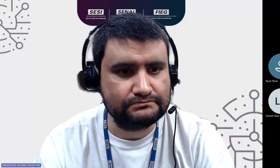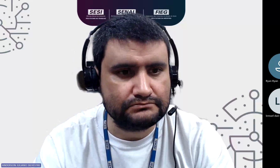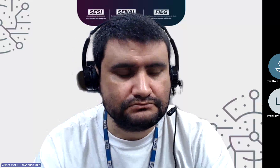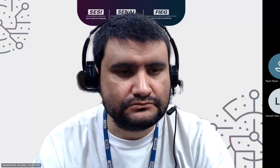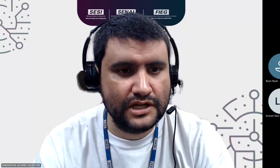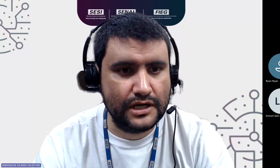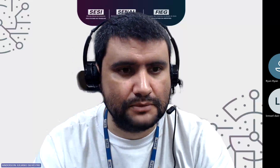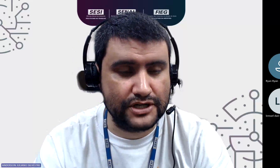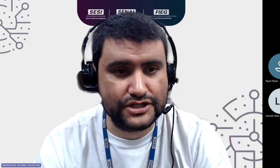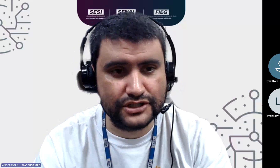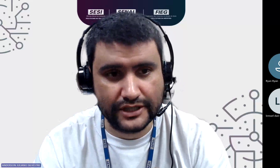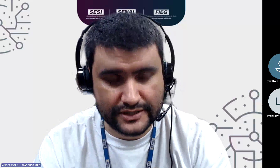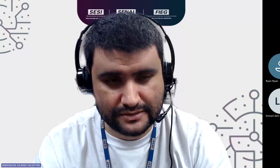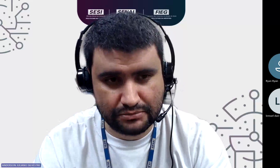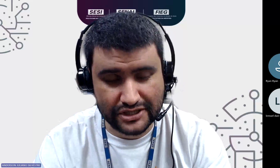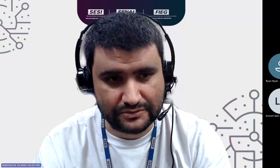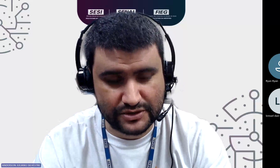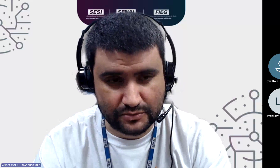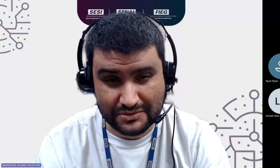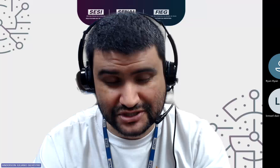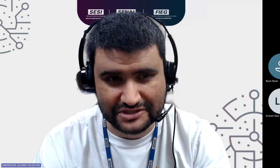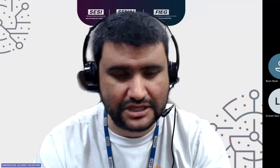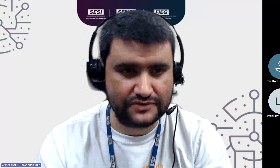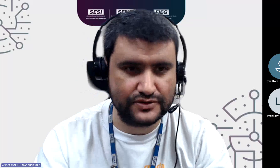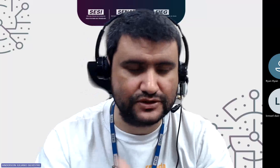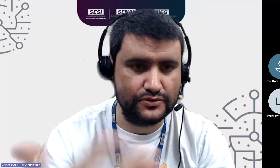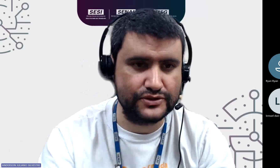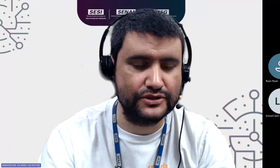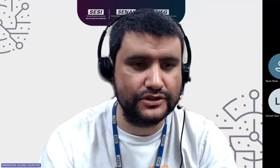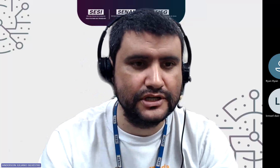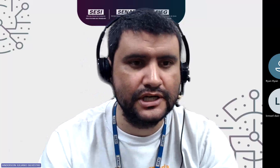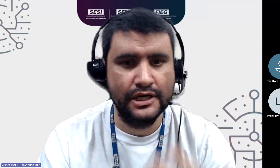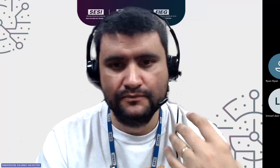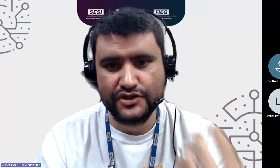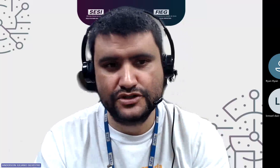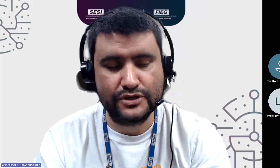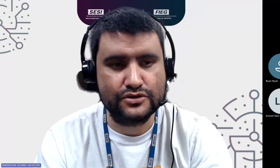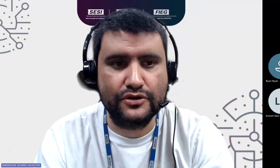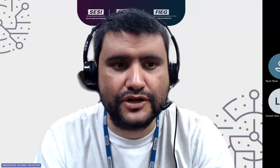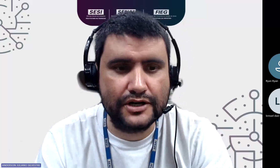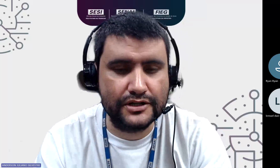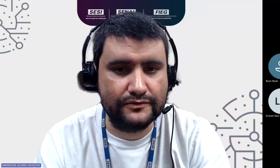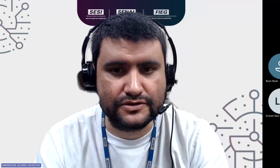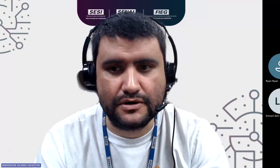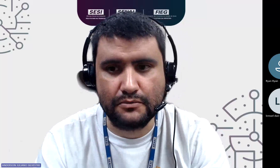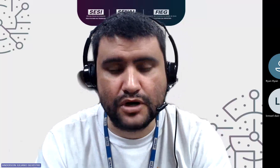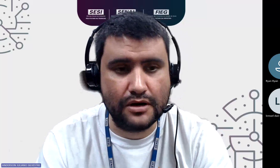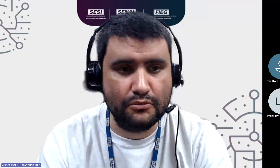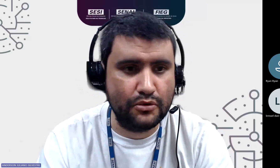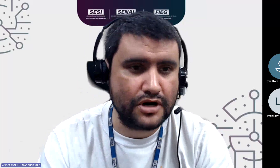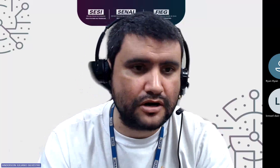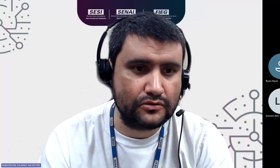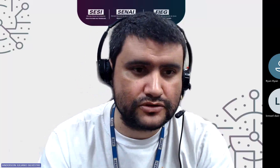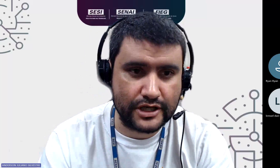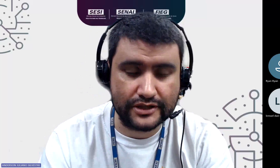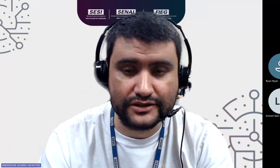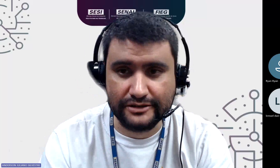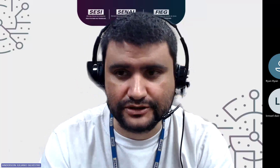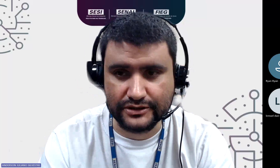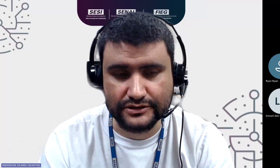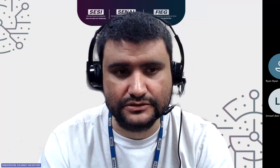poder, a partir dessa planta, por exemplo, uma planta baixa, você conseguir dimensionar aí, fazer um bom